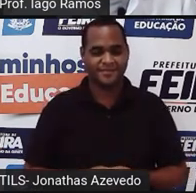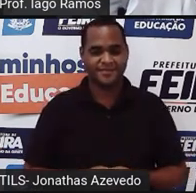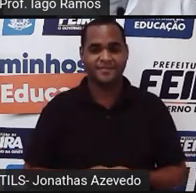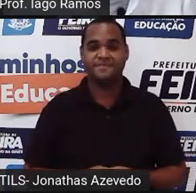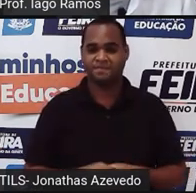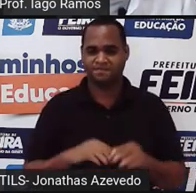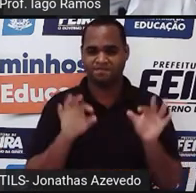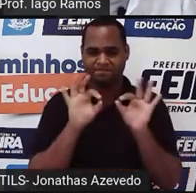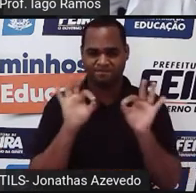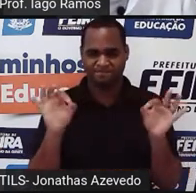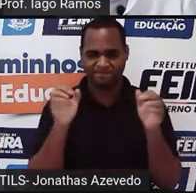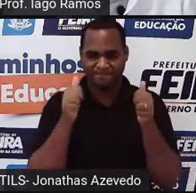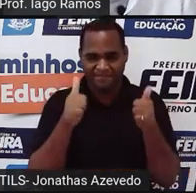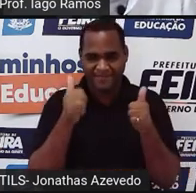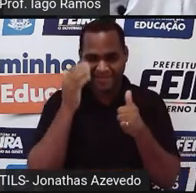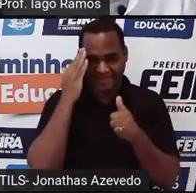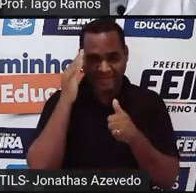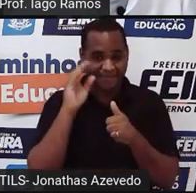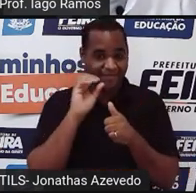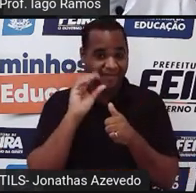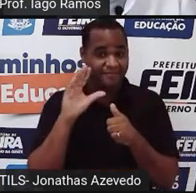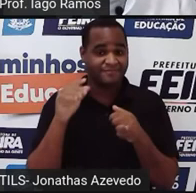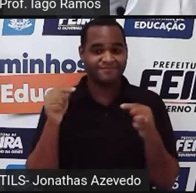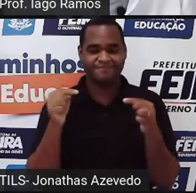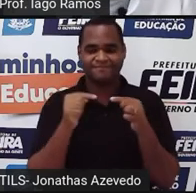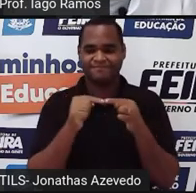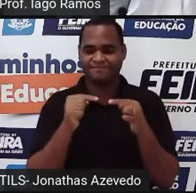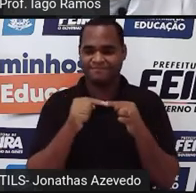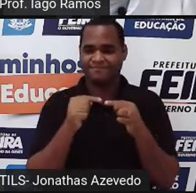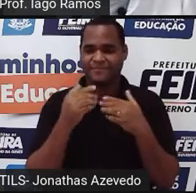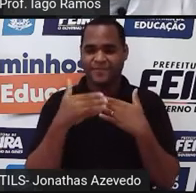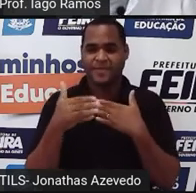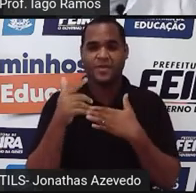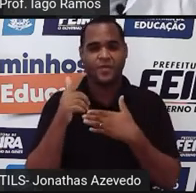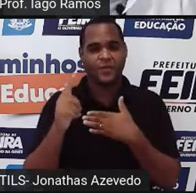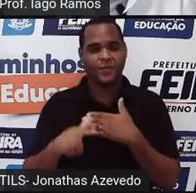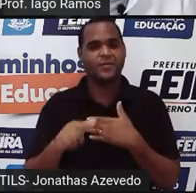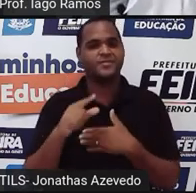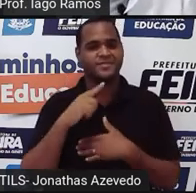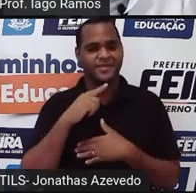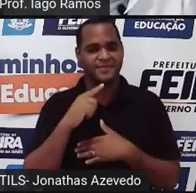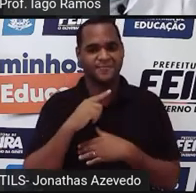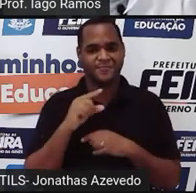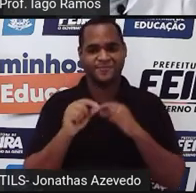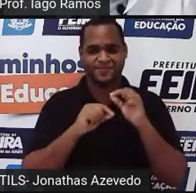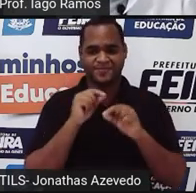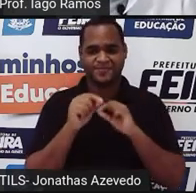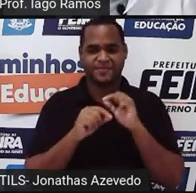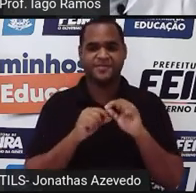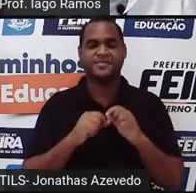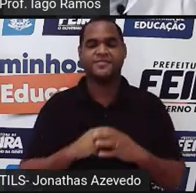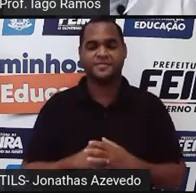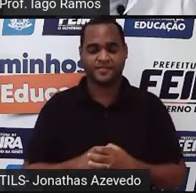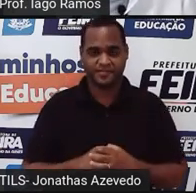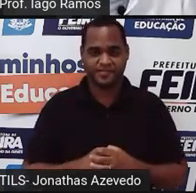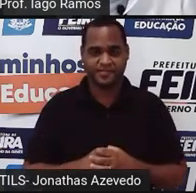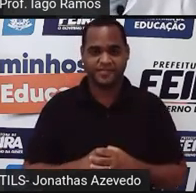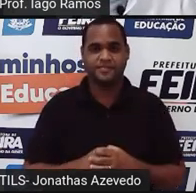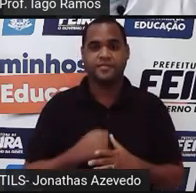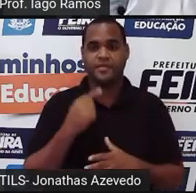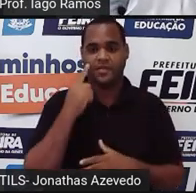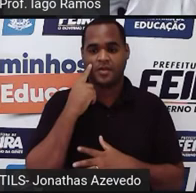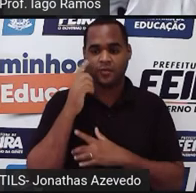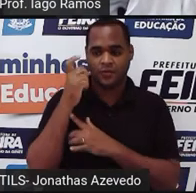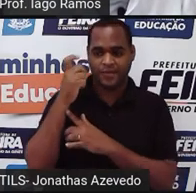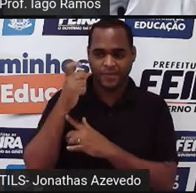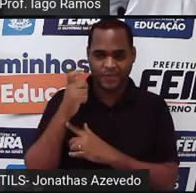belezinha Lilo É isso aí vamos agora ver a outra né e é quando o expoente é